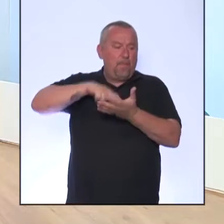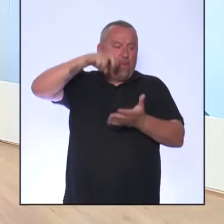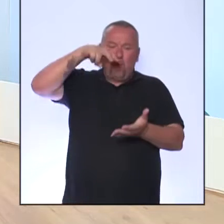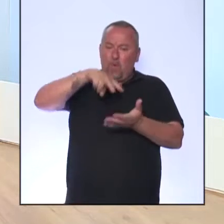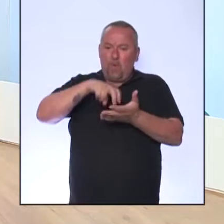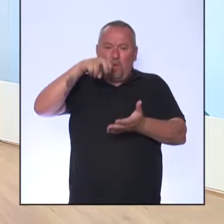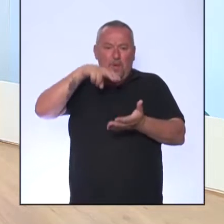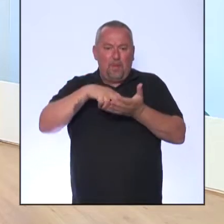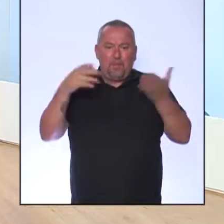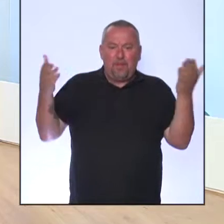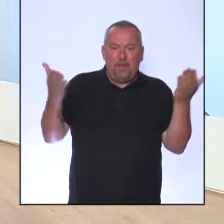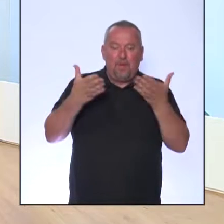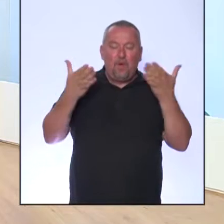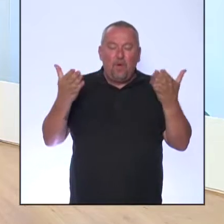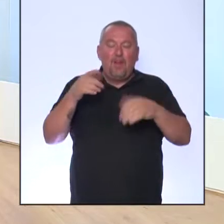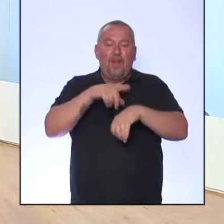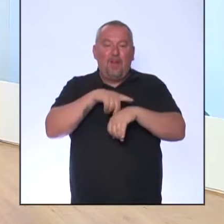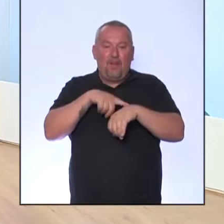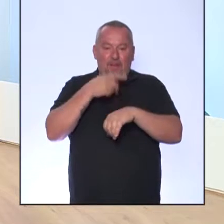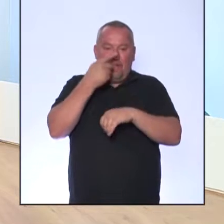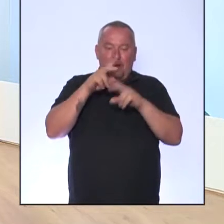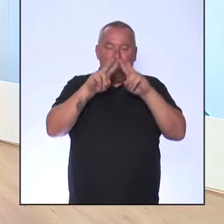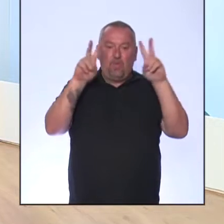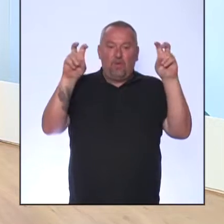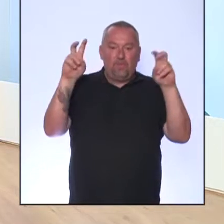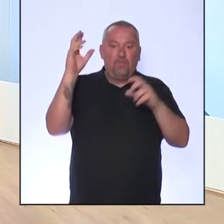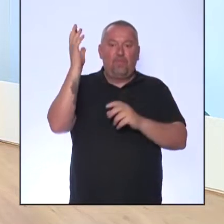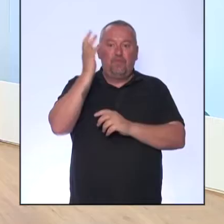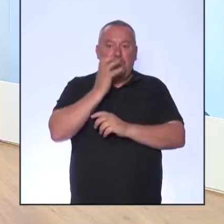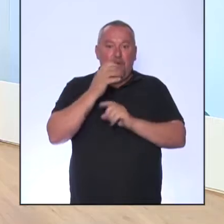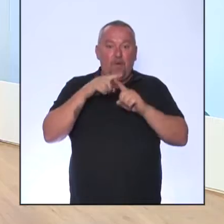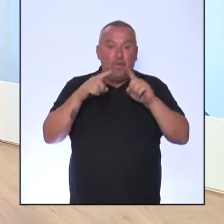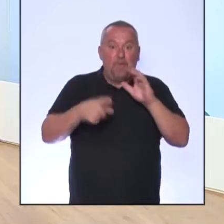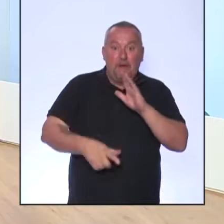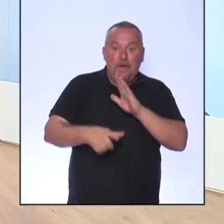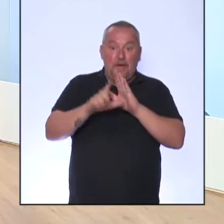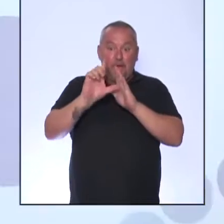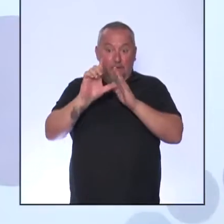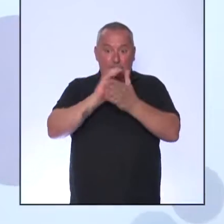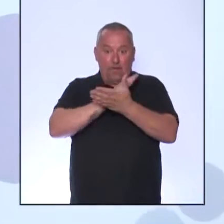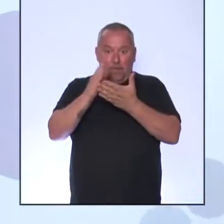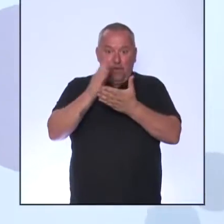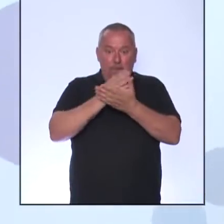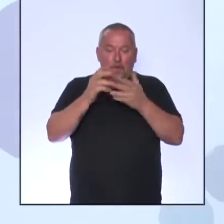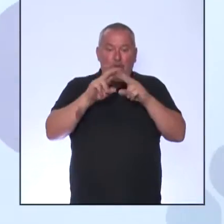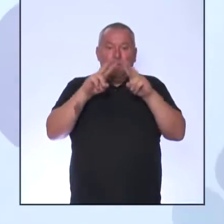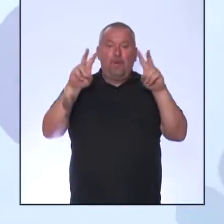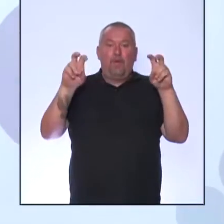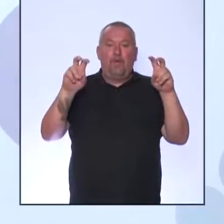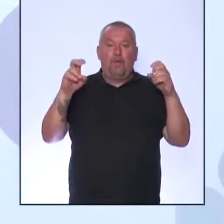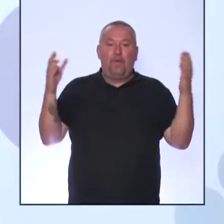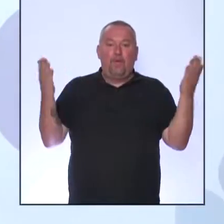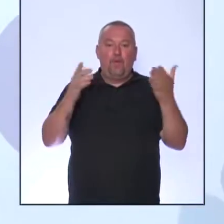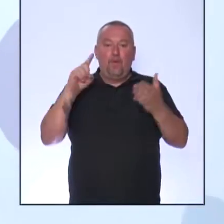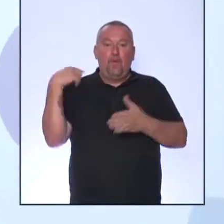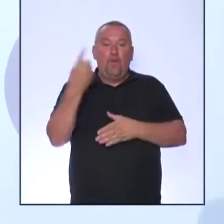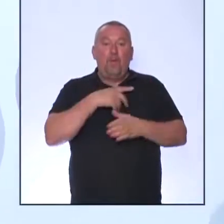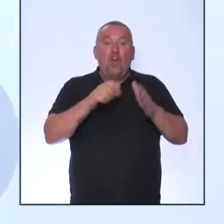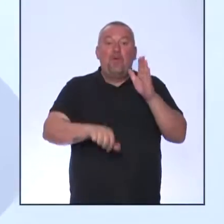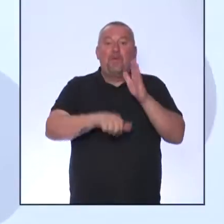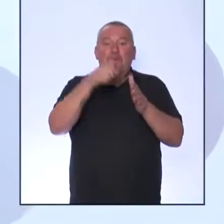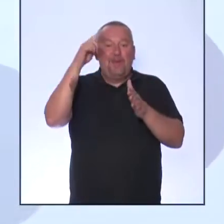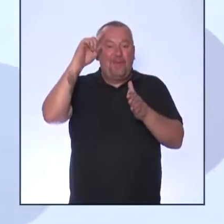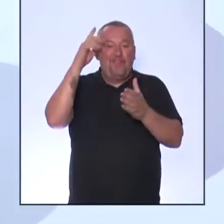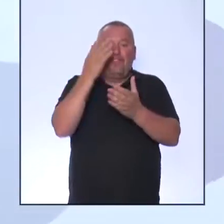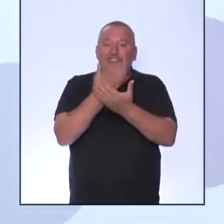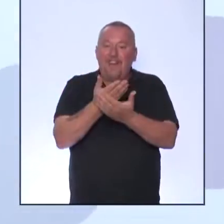pouquinho, porque é hora da gente falar de assunto sério. Mas antes ainda da gente entrar nesse assunto sério, hoje é o nosso primeiro dia de